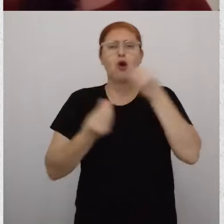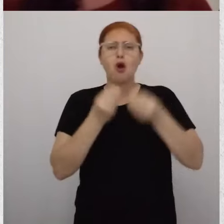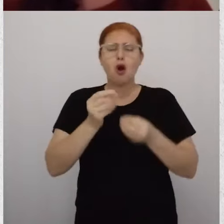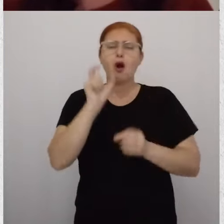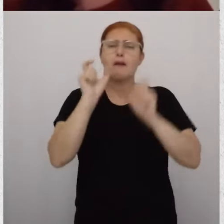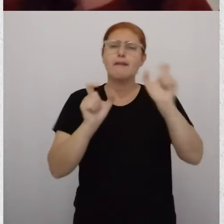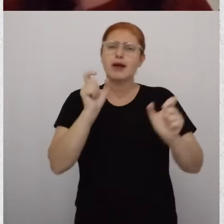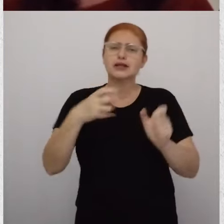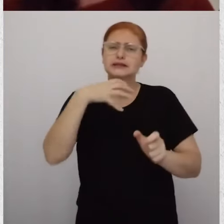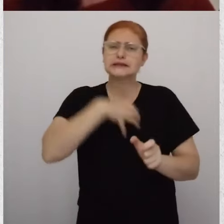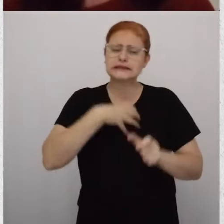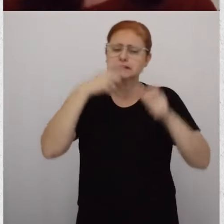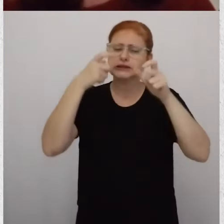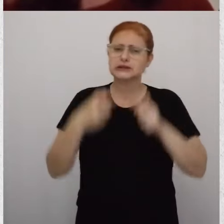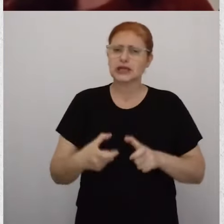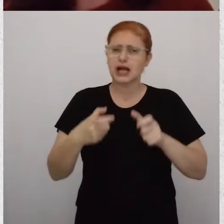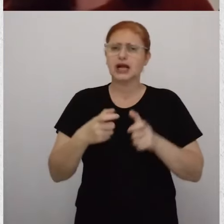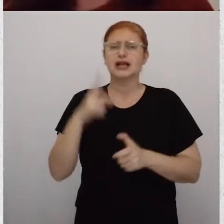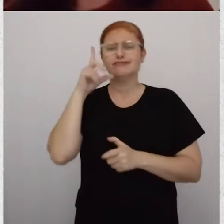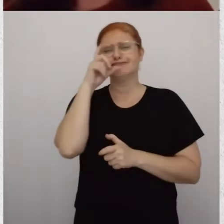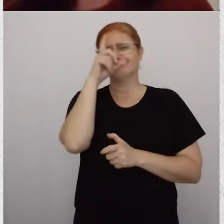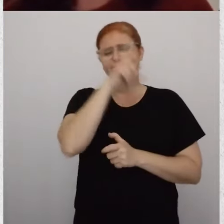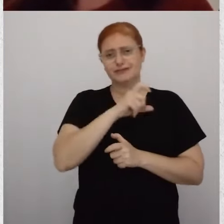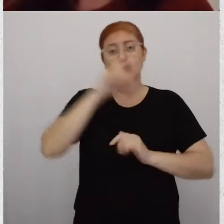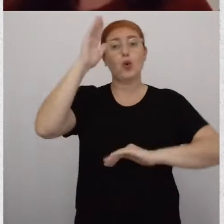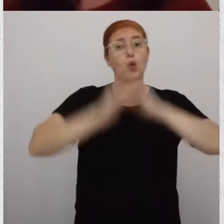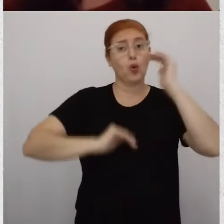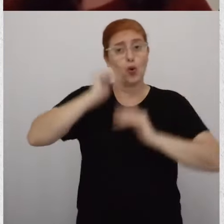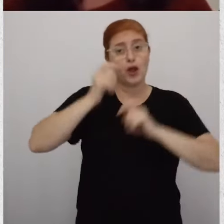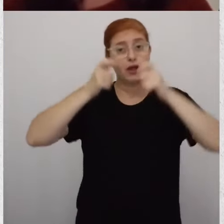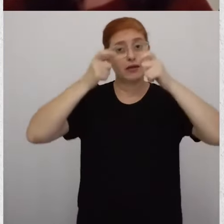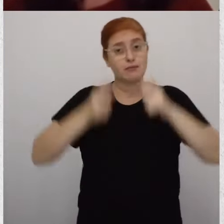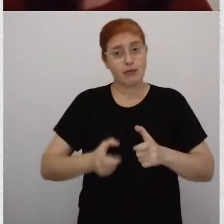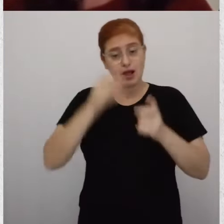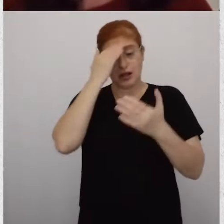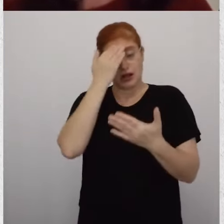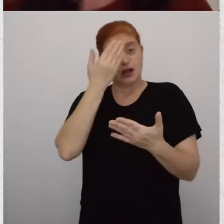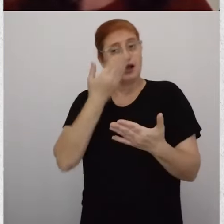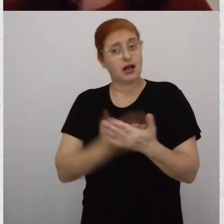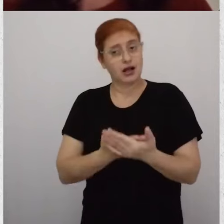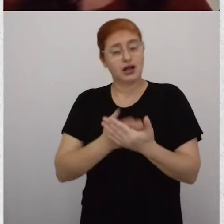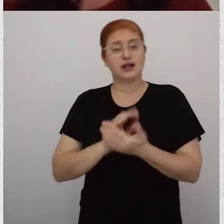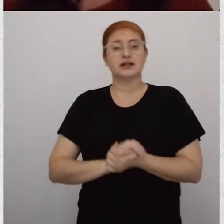sentindo nesses espaços. É difícil construir espaços de confiança.